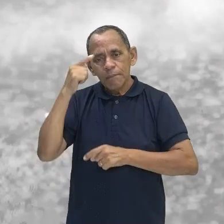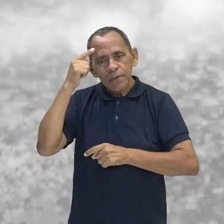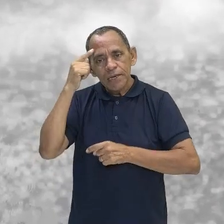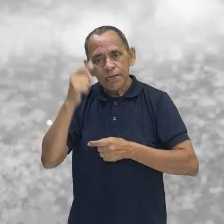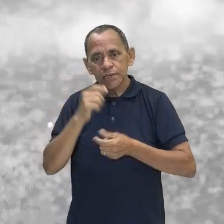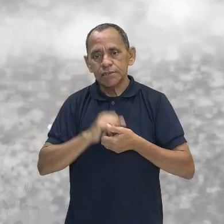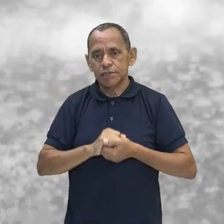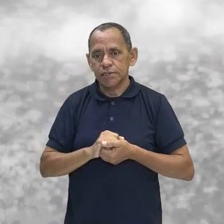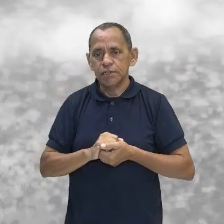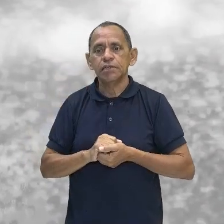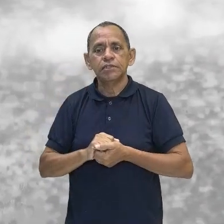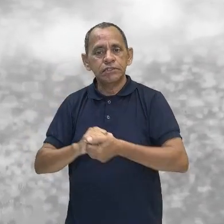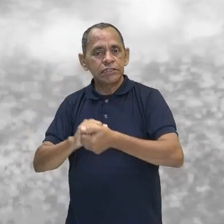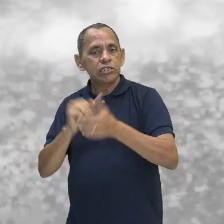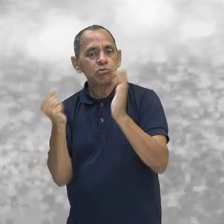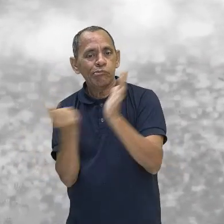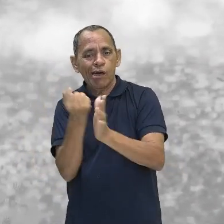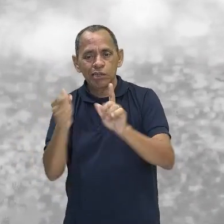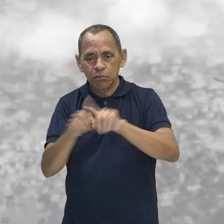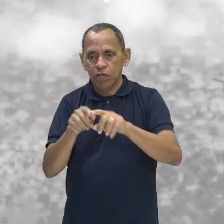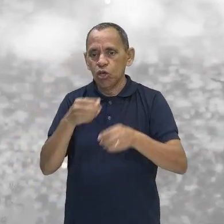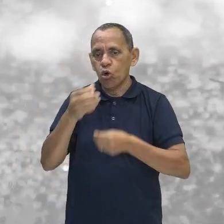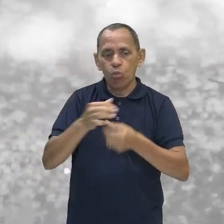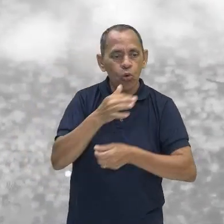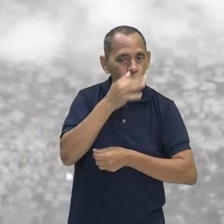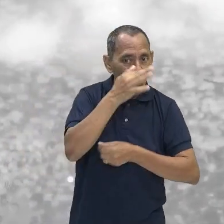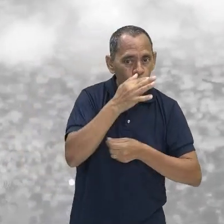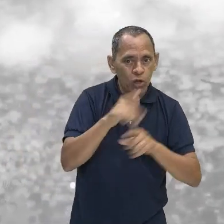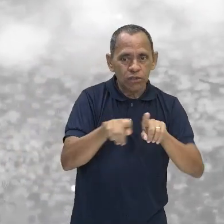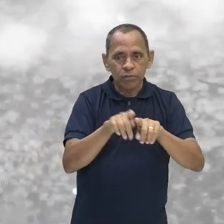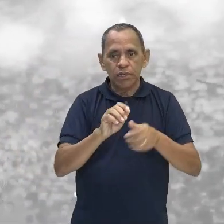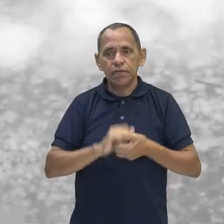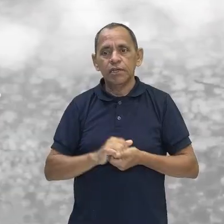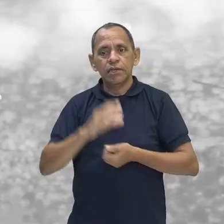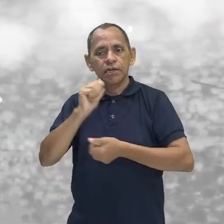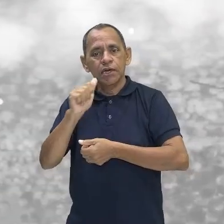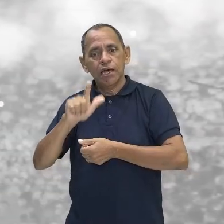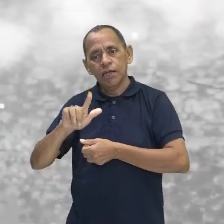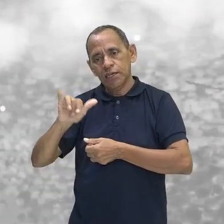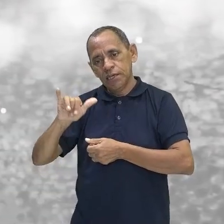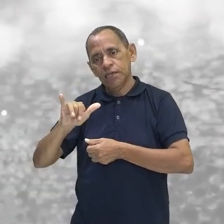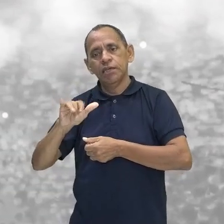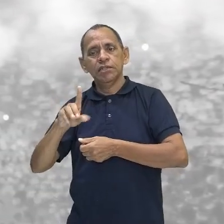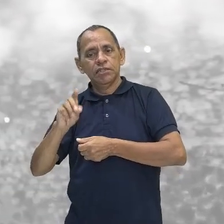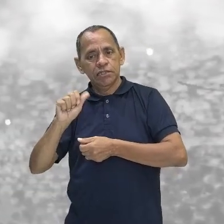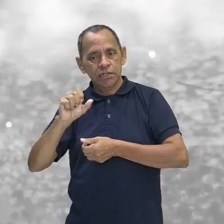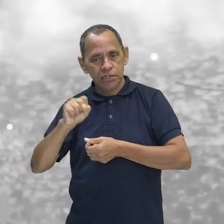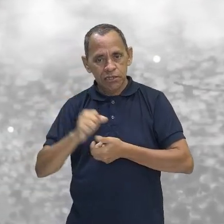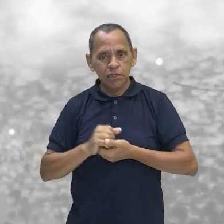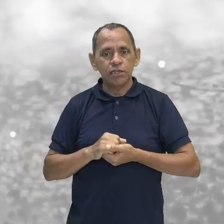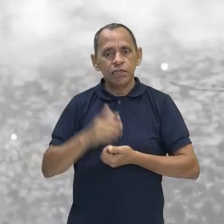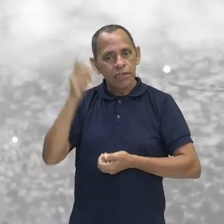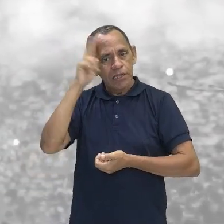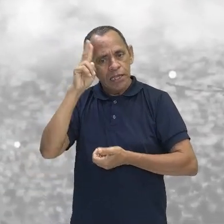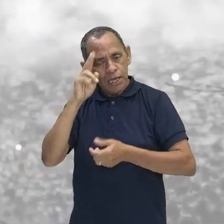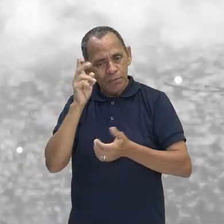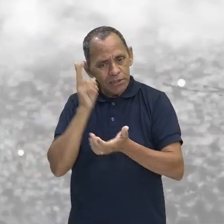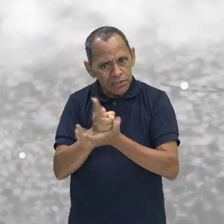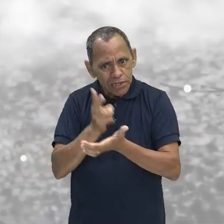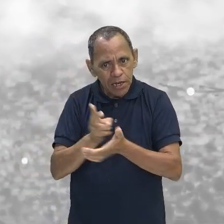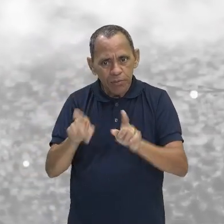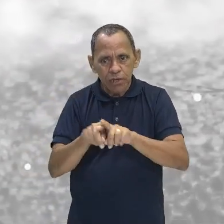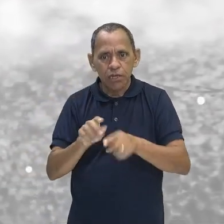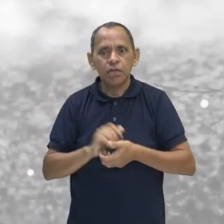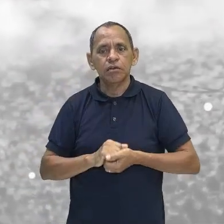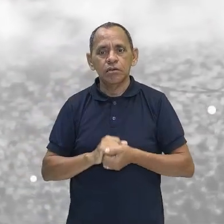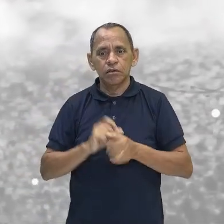nas feridas como rosas cálidas. Mas não se esqueçam da rosa, da